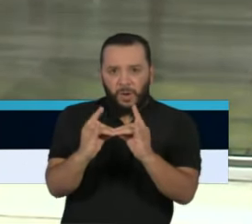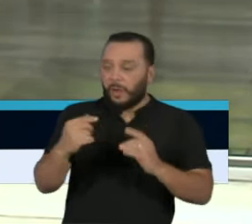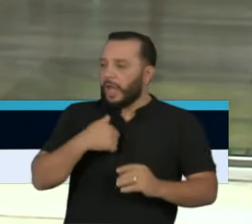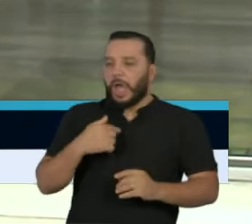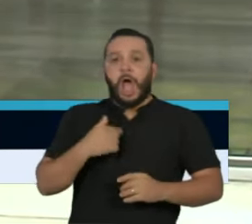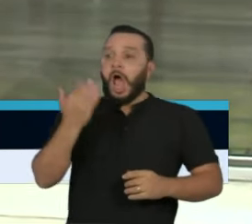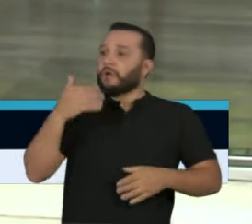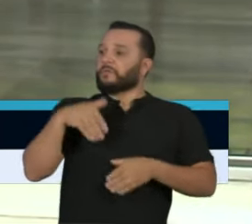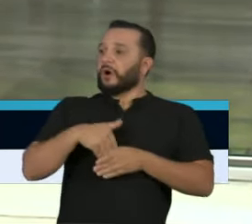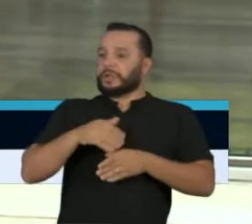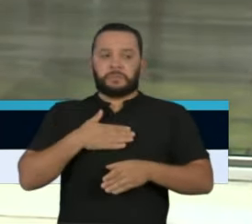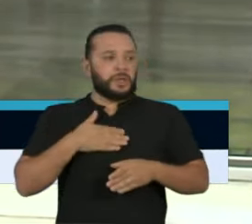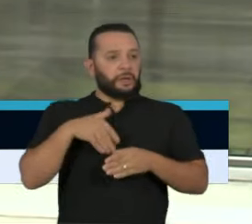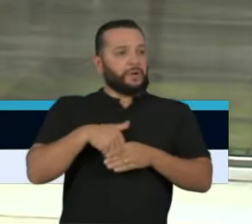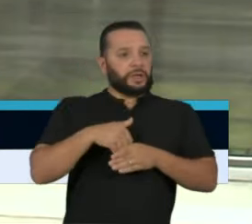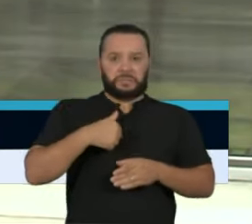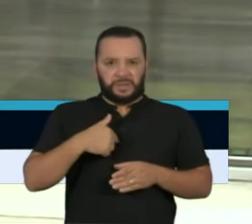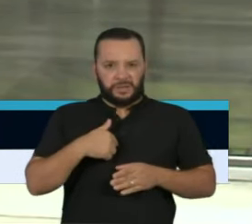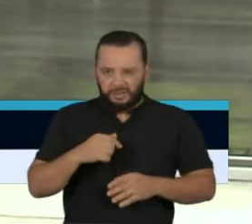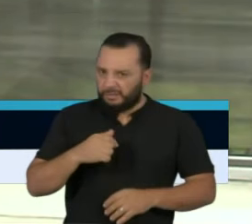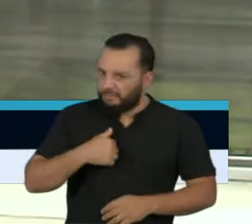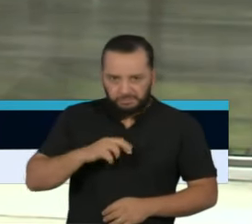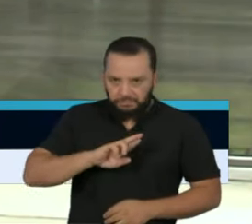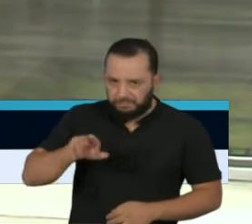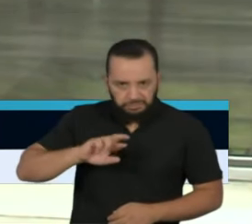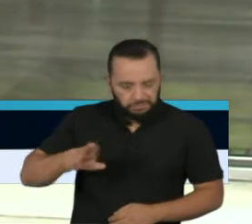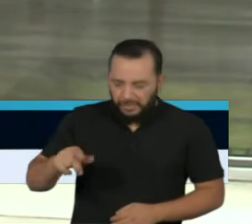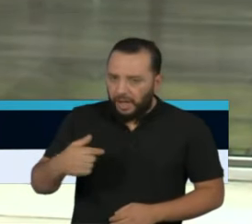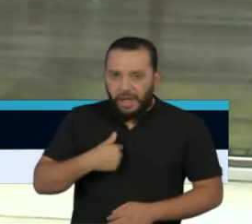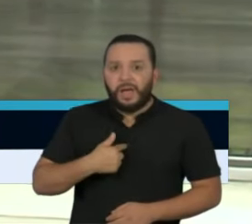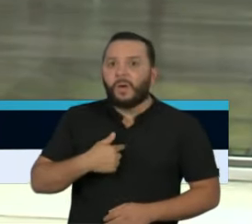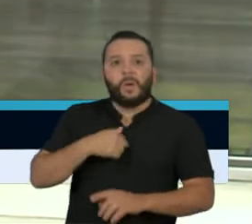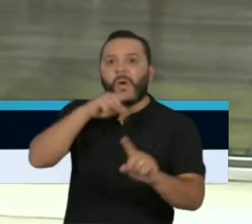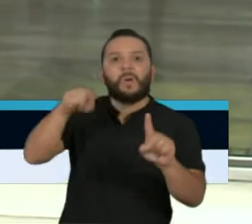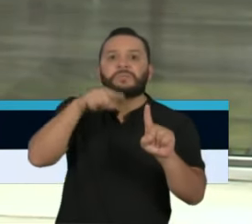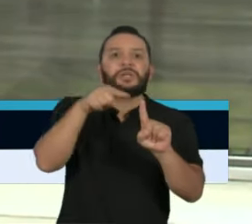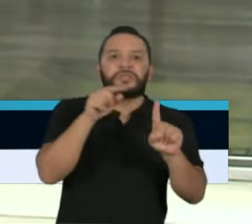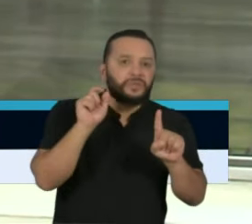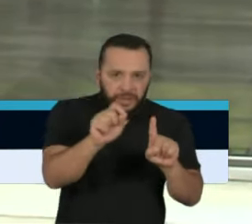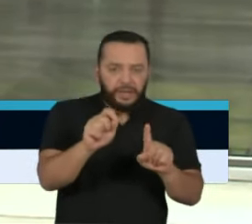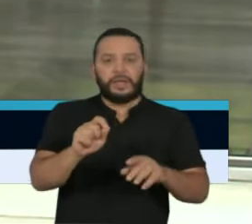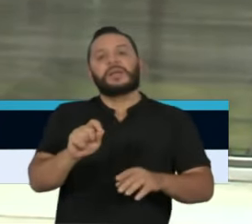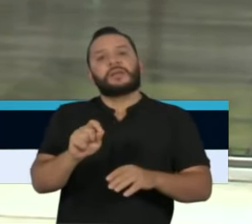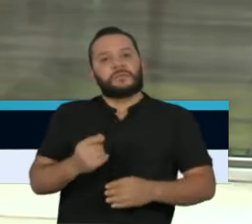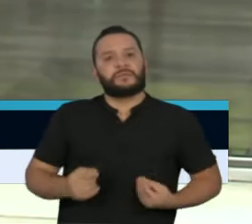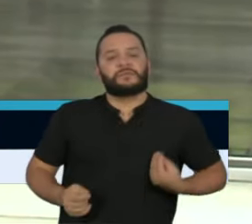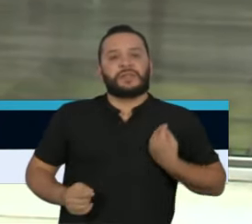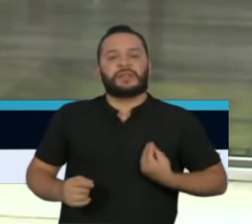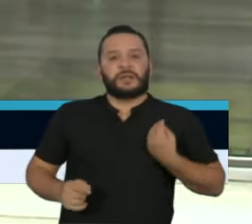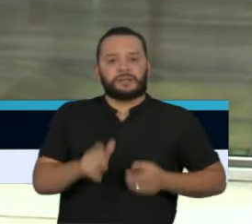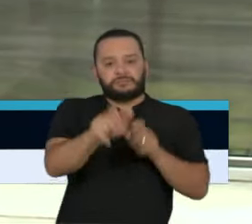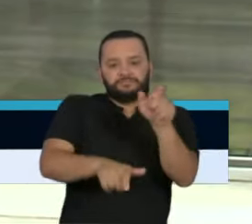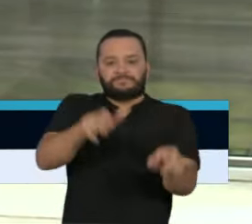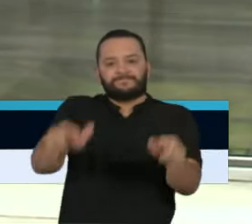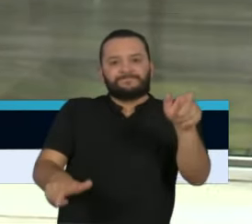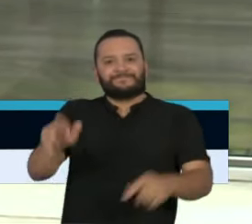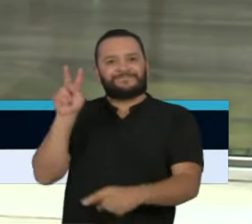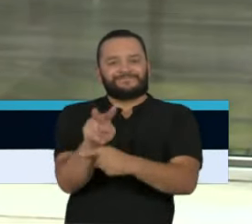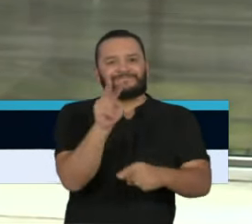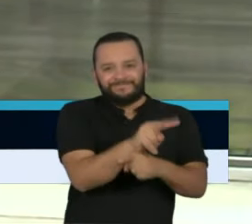e o dever, como governador do Estado de São Paulo, de proteger vidas, de defender as pessoas,